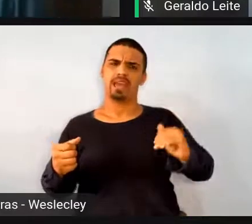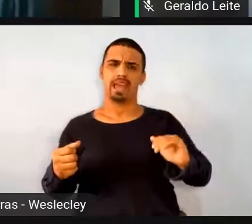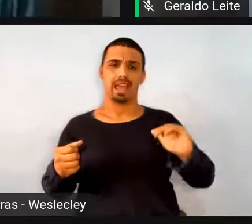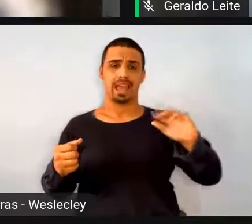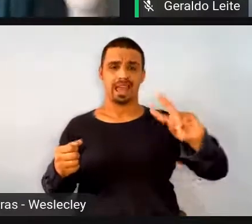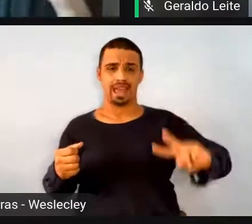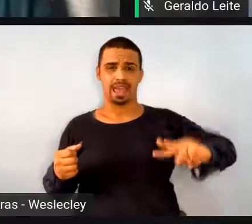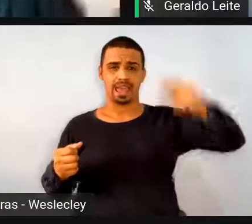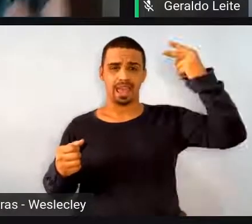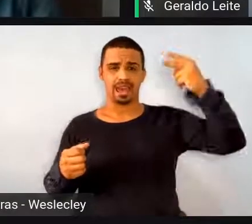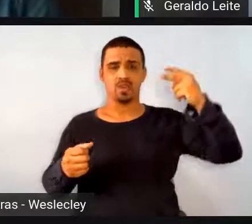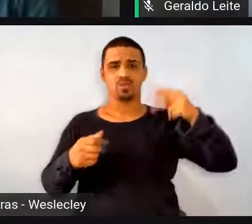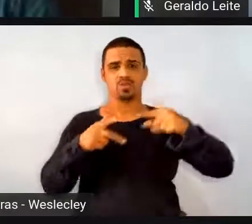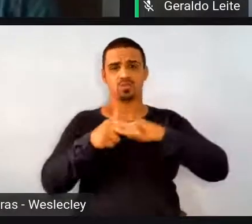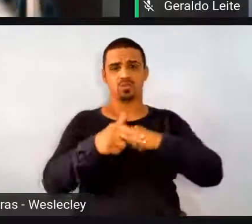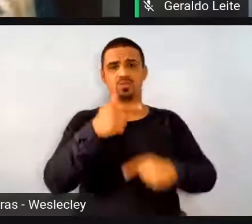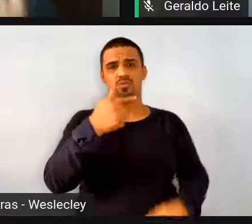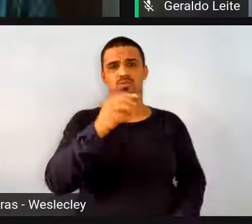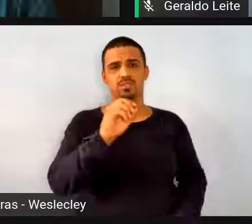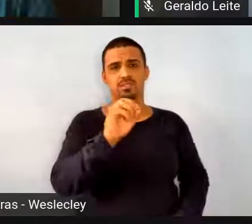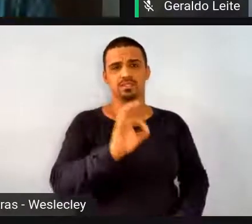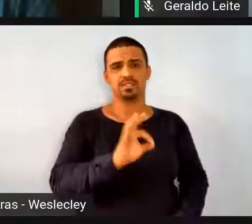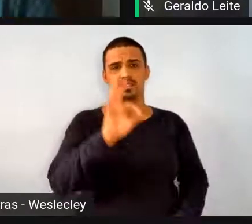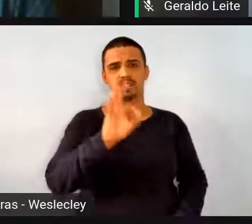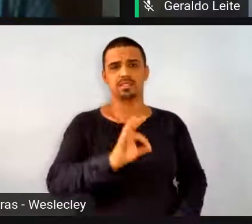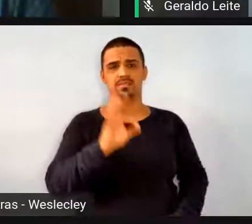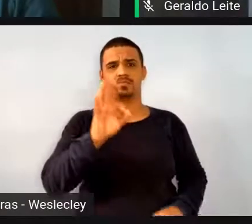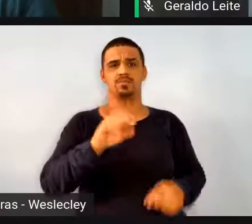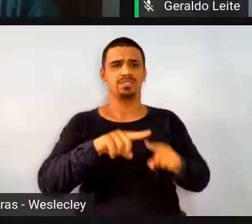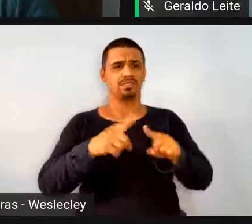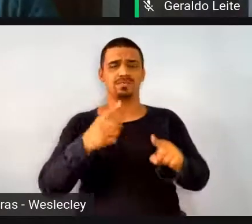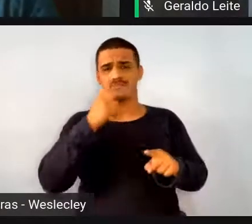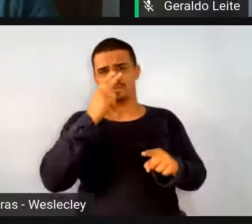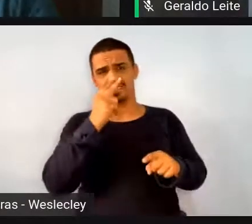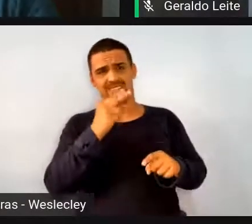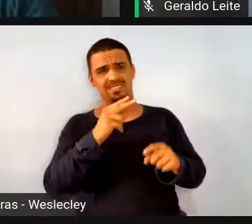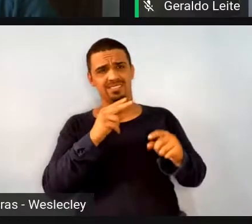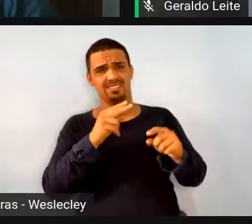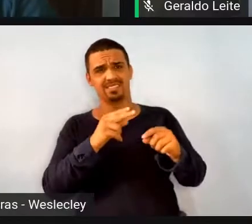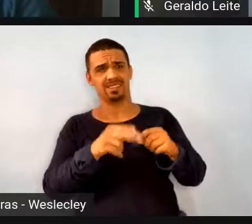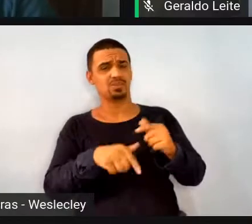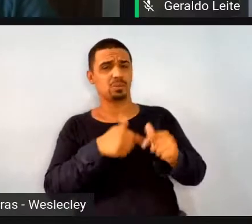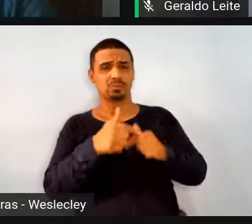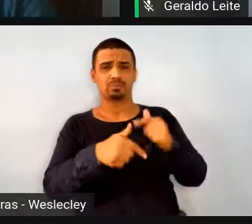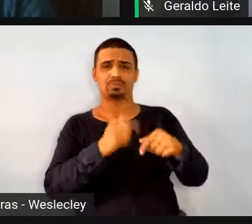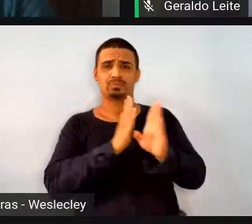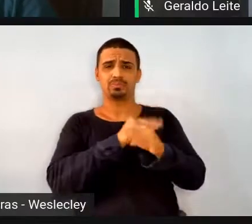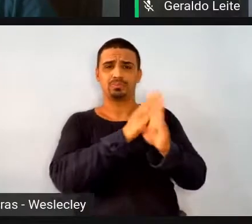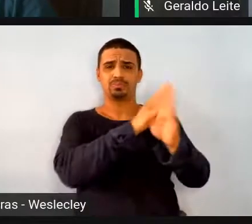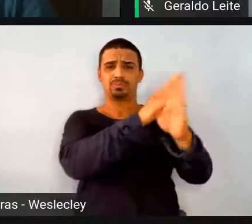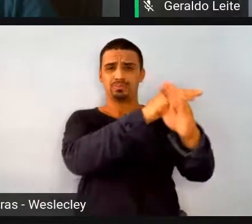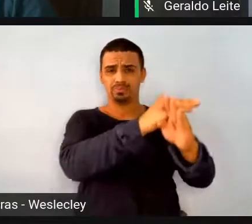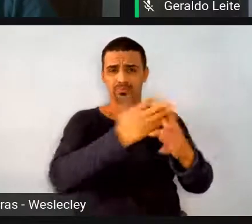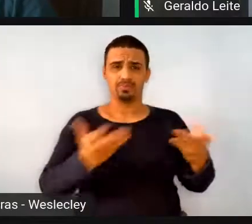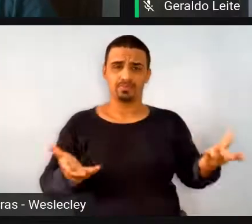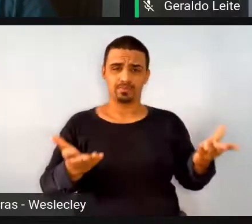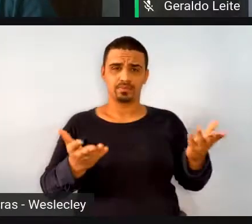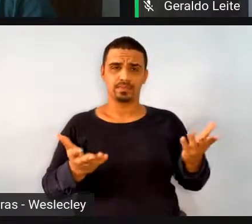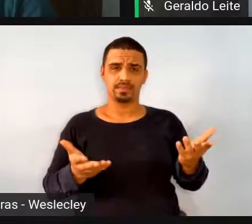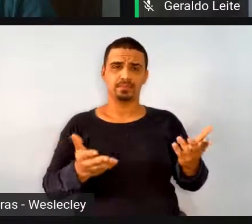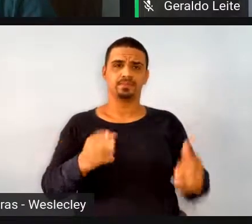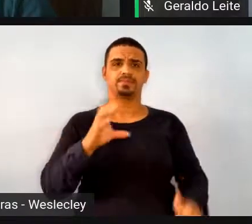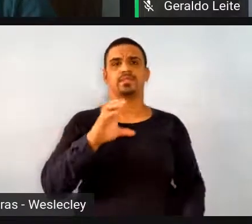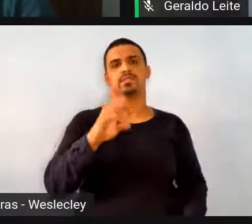cortou 70%, continua uma referência meio frouxa. Eu prefiro tetos nominais, por CPF e